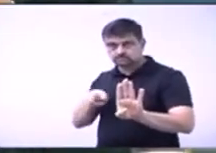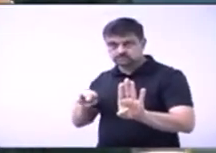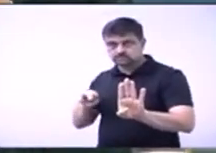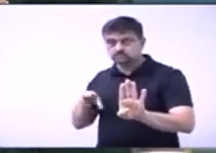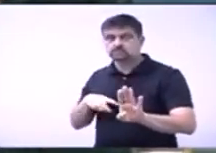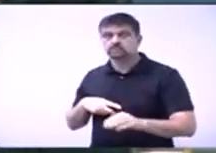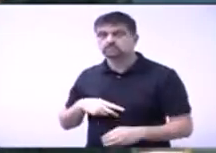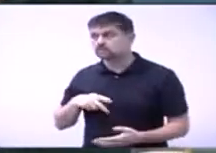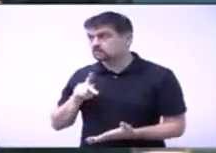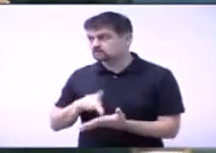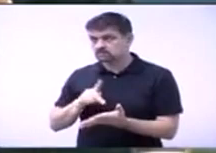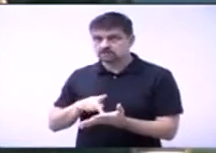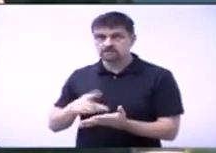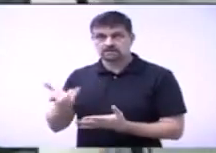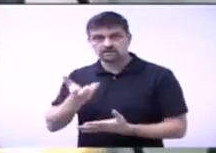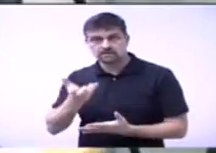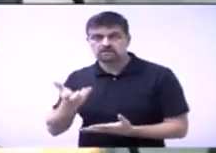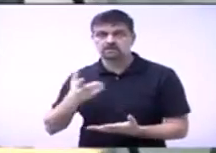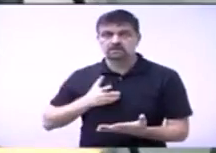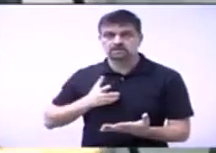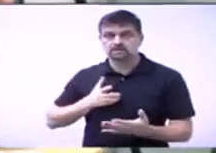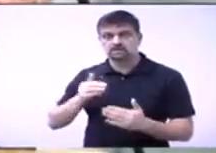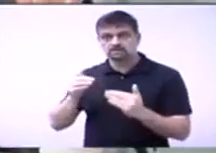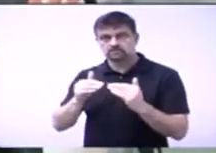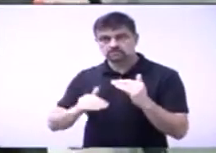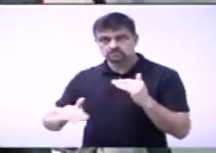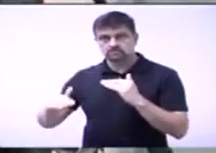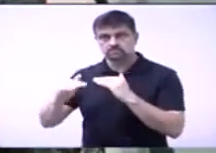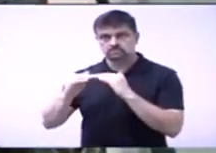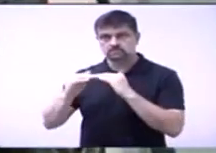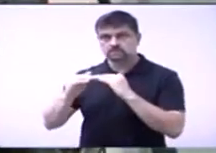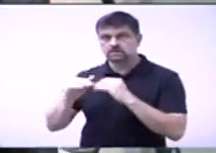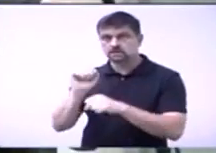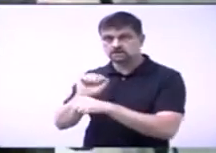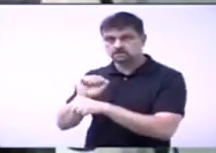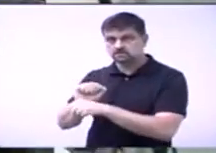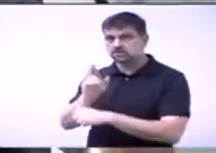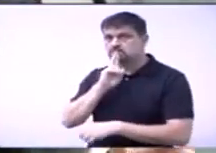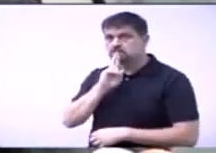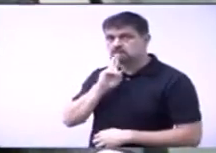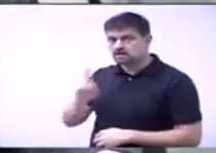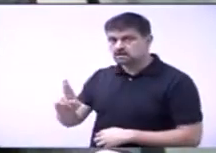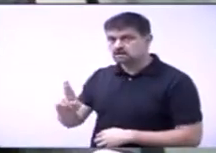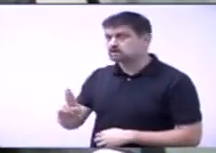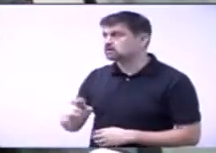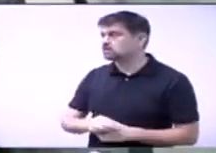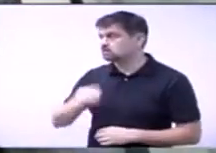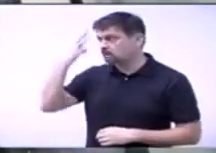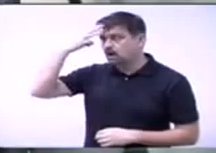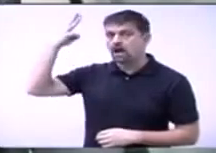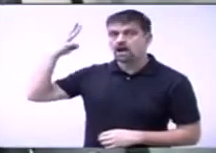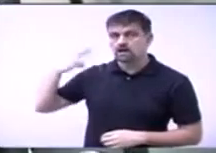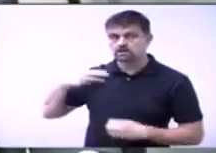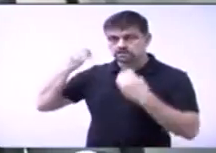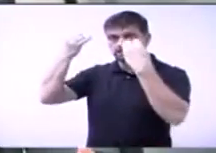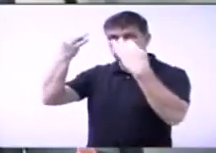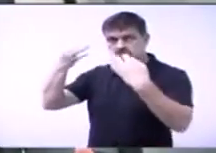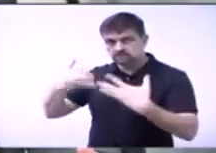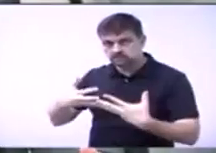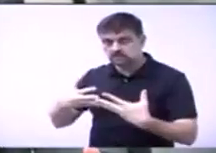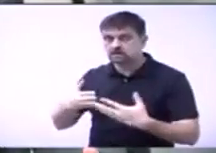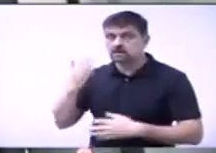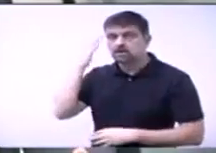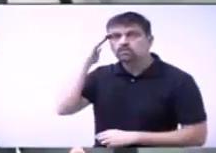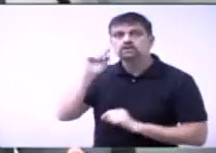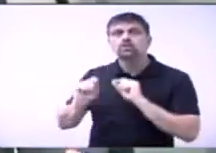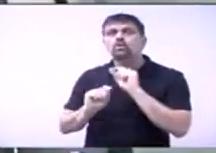Na verdade, até para que a gente mantenha hierarquia, eu até deixo essa resposta para líder de governo, tá bom? Mas o que eu entendo,